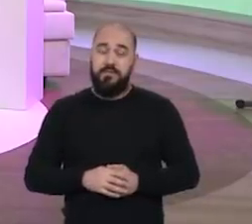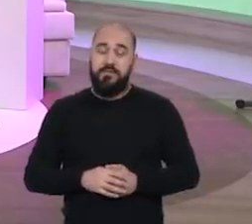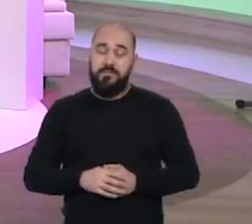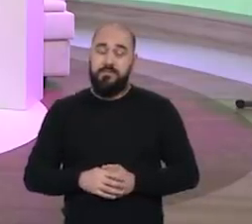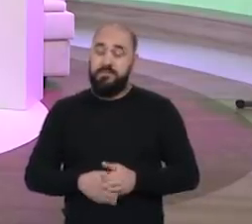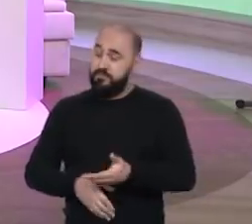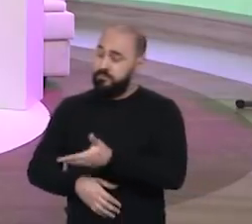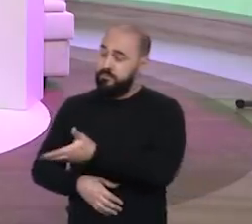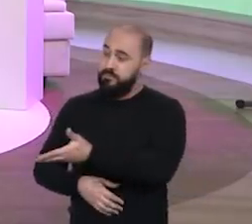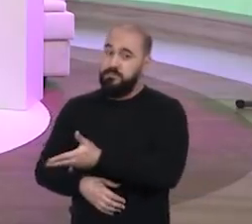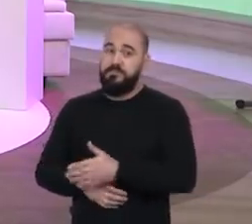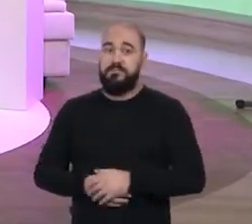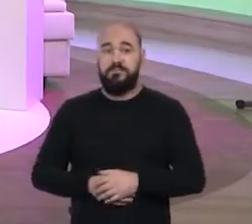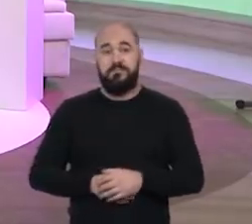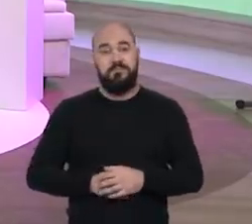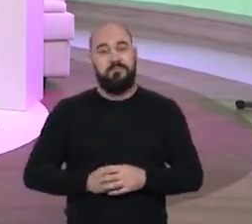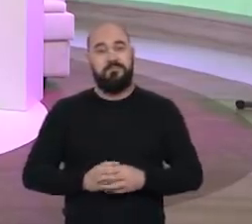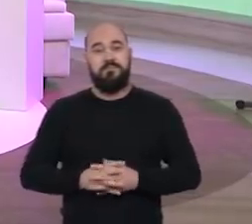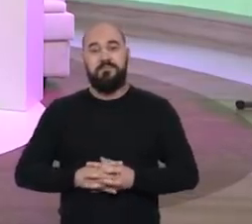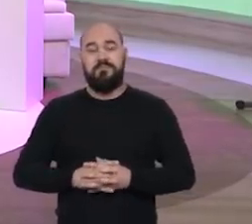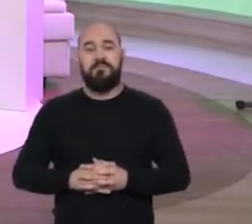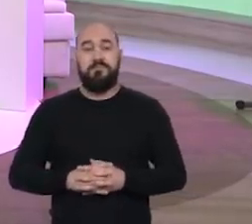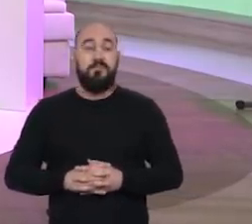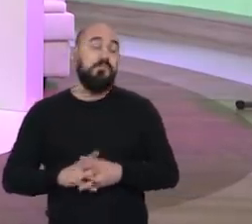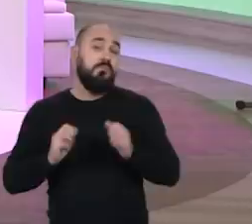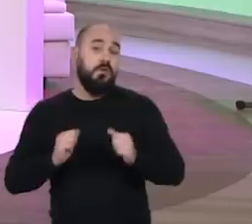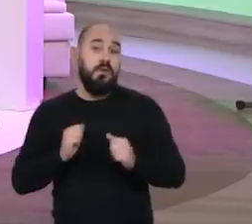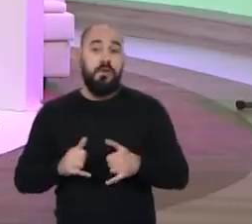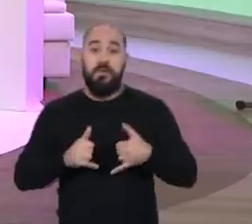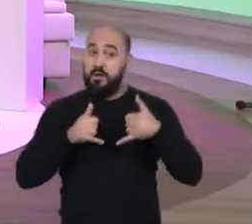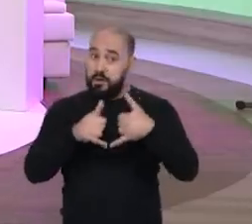22-2127-3121. Então, telefone, você pode ligar agora,